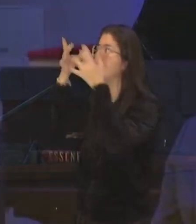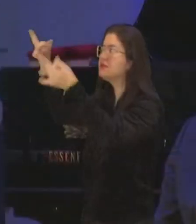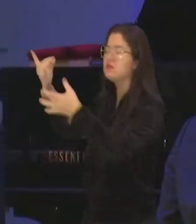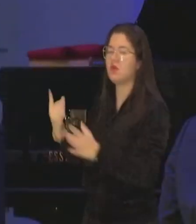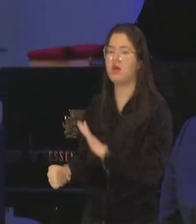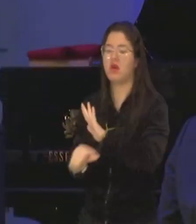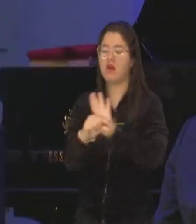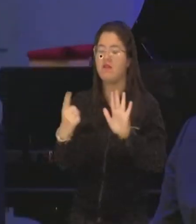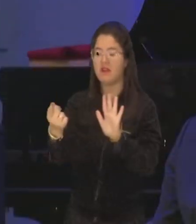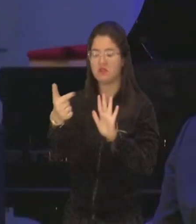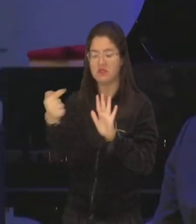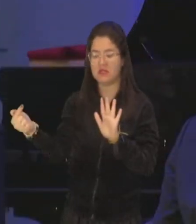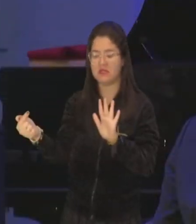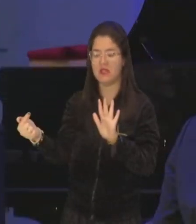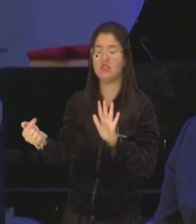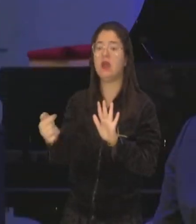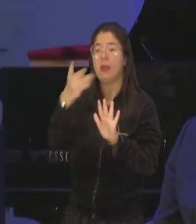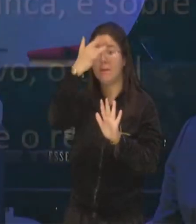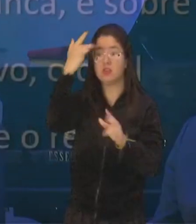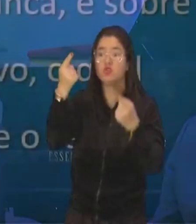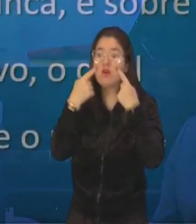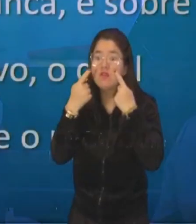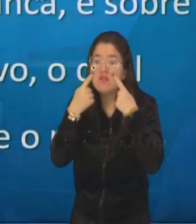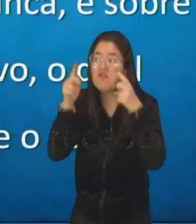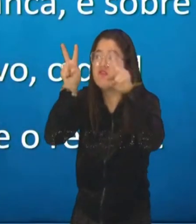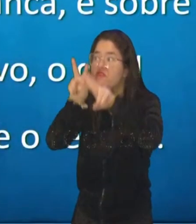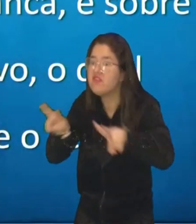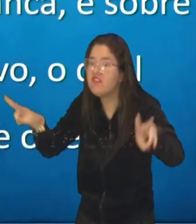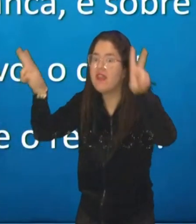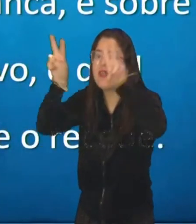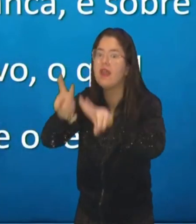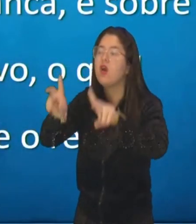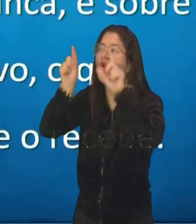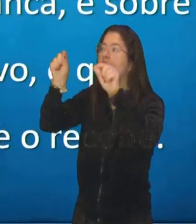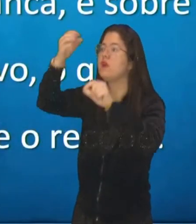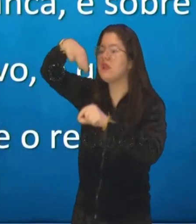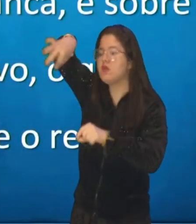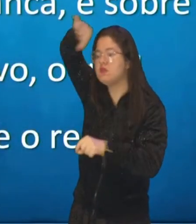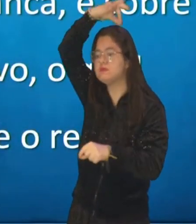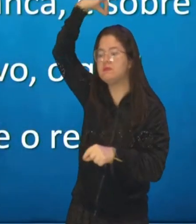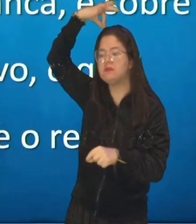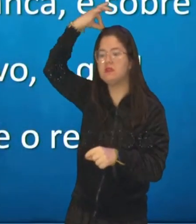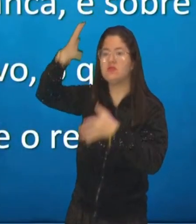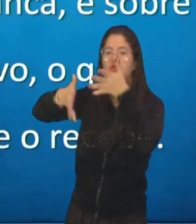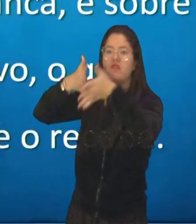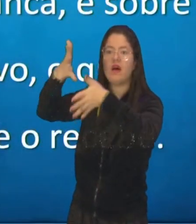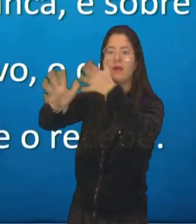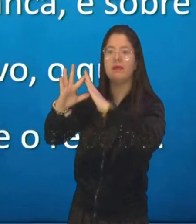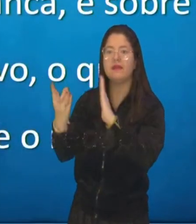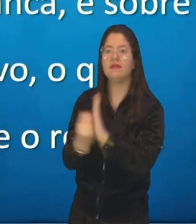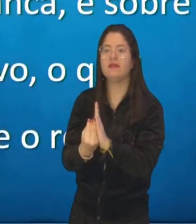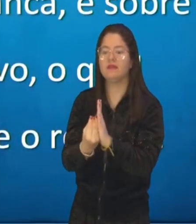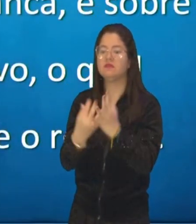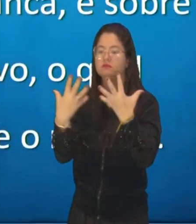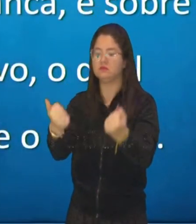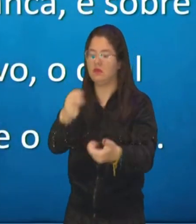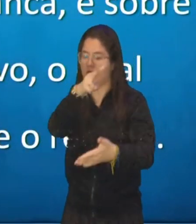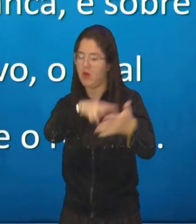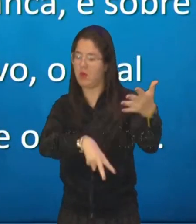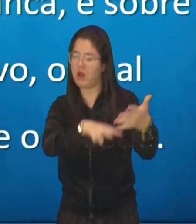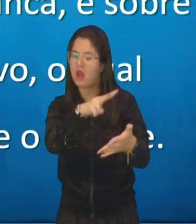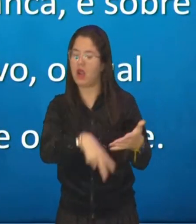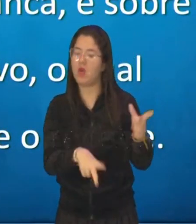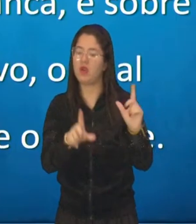tem ouvidos, ouça o que o Espírito diz às igrejas. Leia comigo, meu irmão. Ao